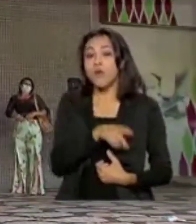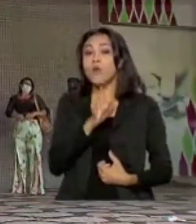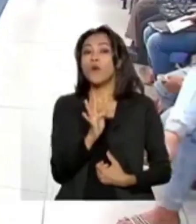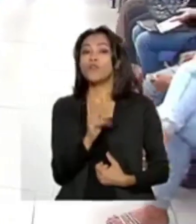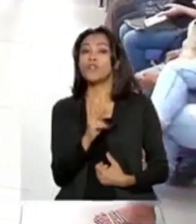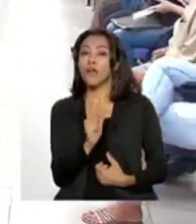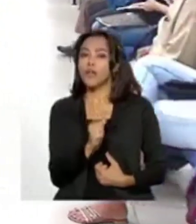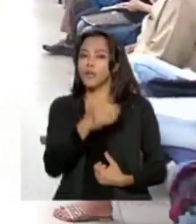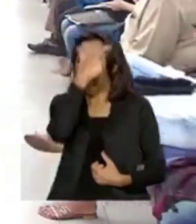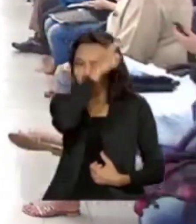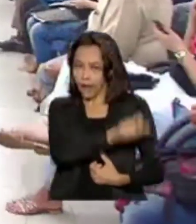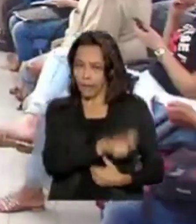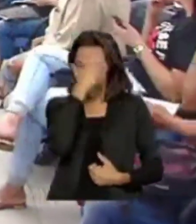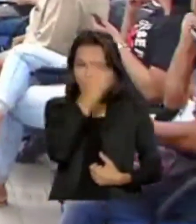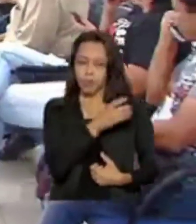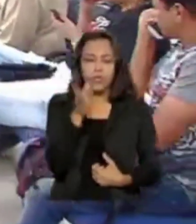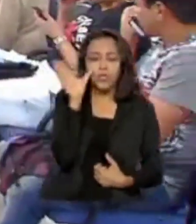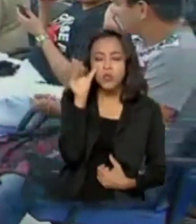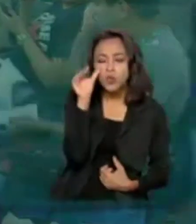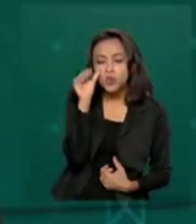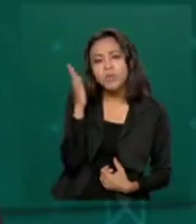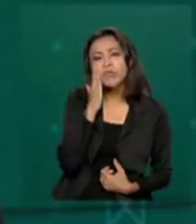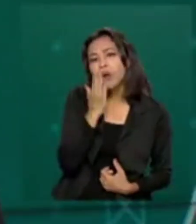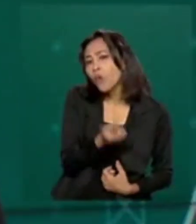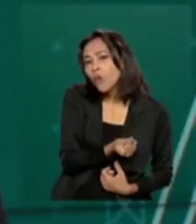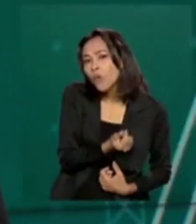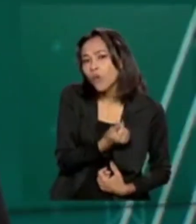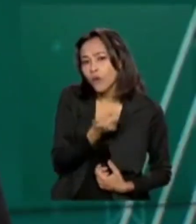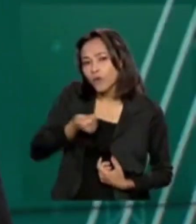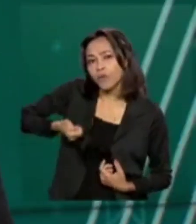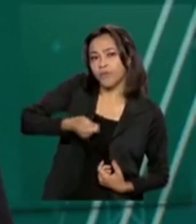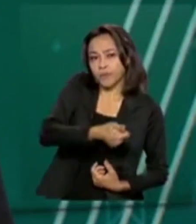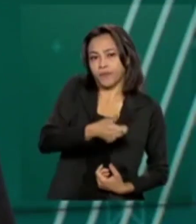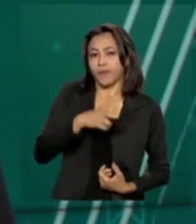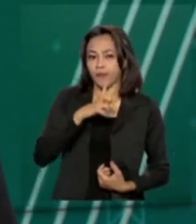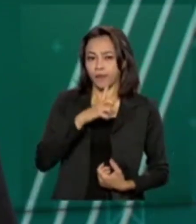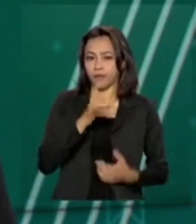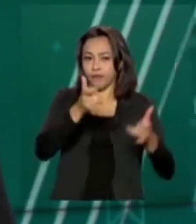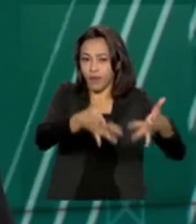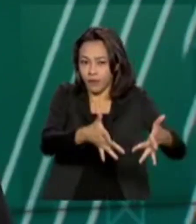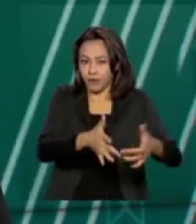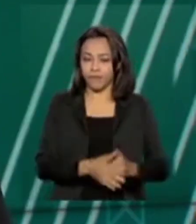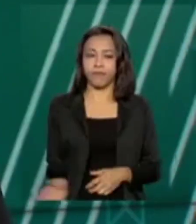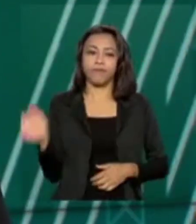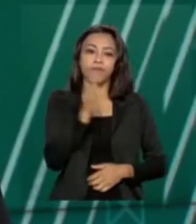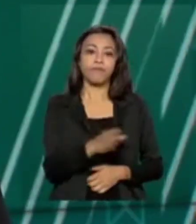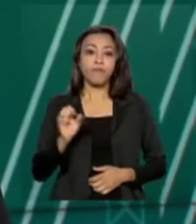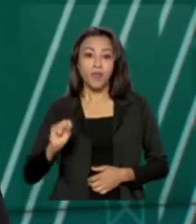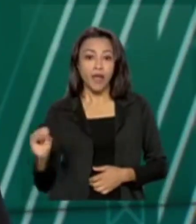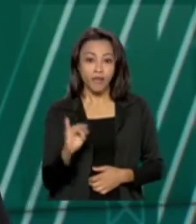pode consultar o valor creditado. A prévia da inflação desacelerou para